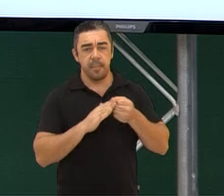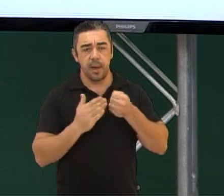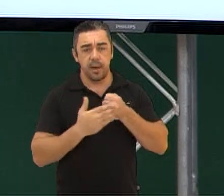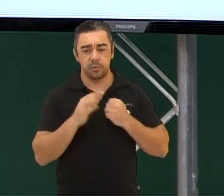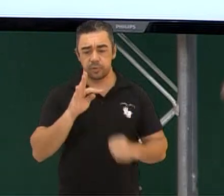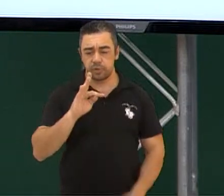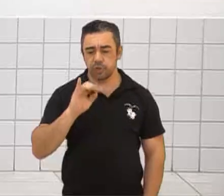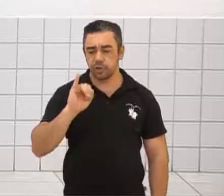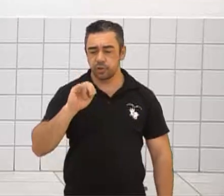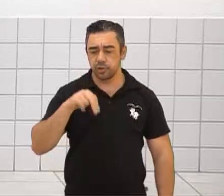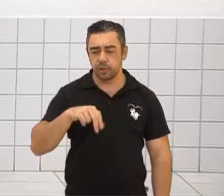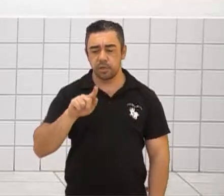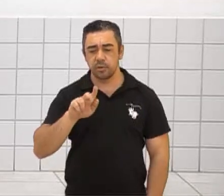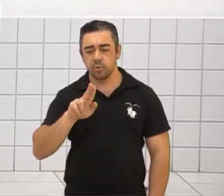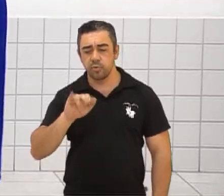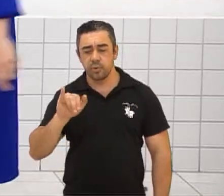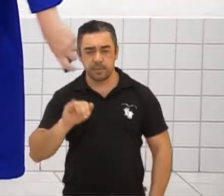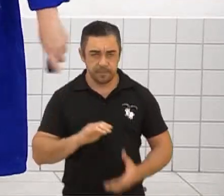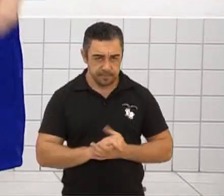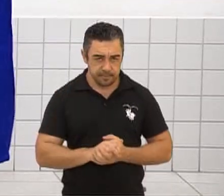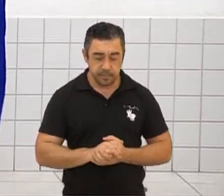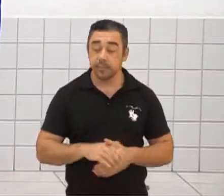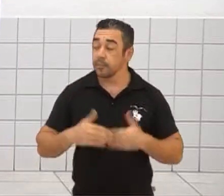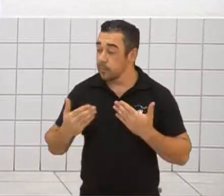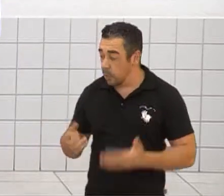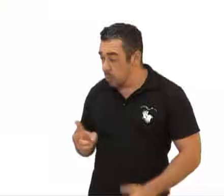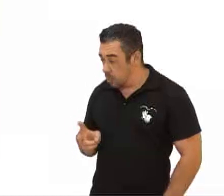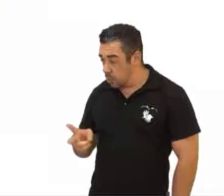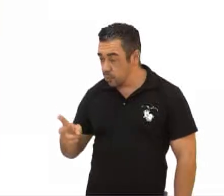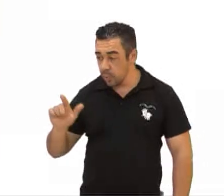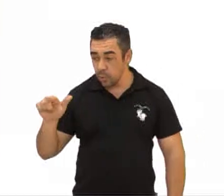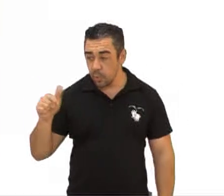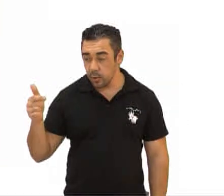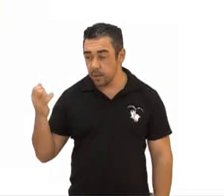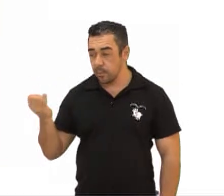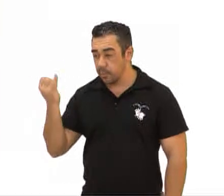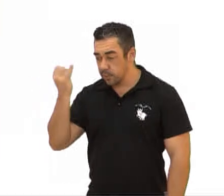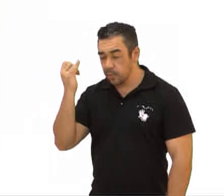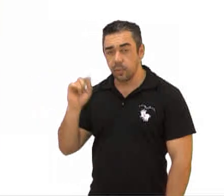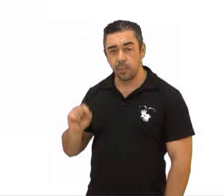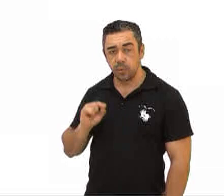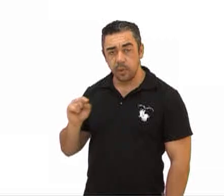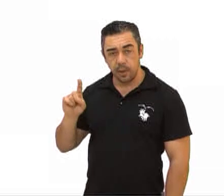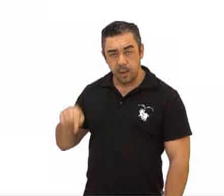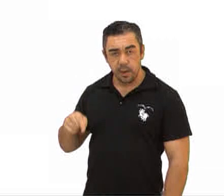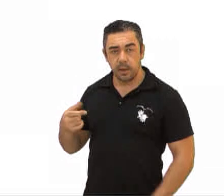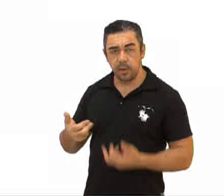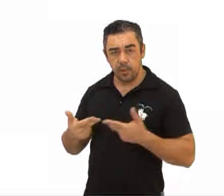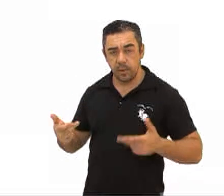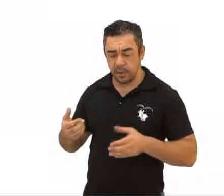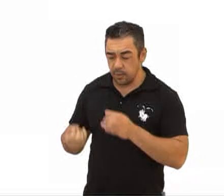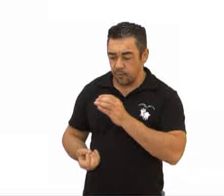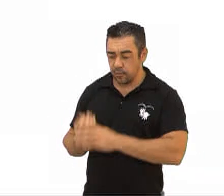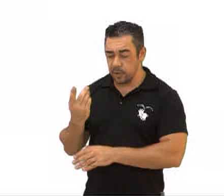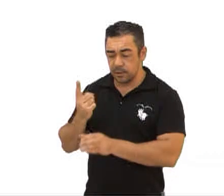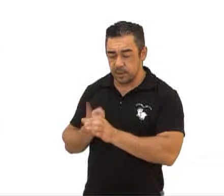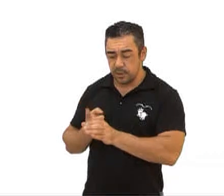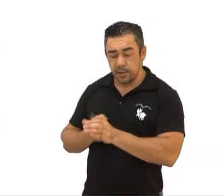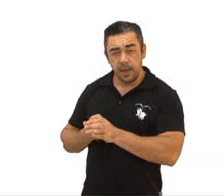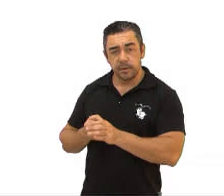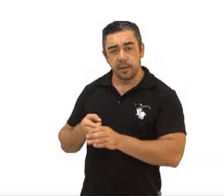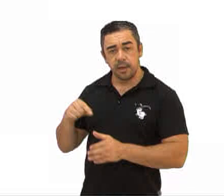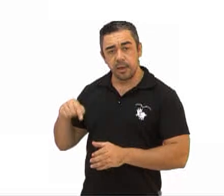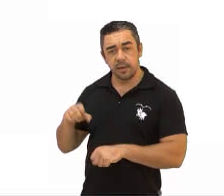acompanhando também. Muito bem, então, na continuação, outra questão importantíssima no quesito urbanização e ocupação do nosso